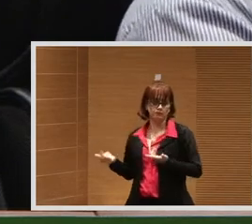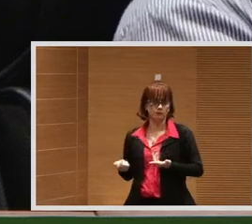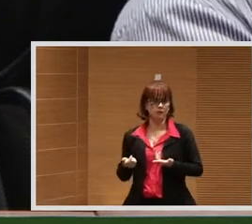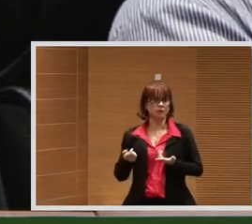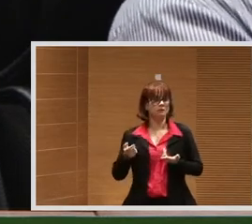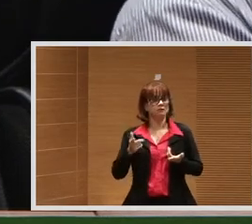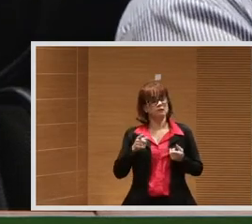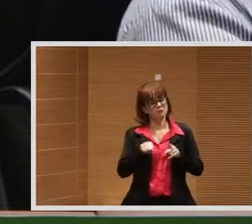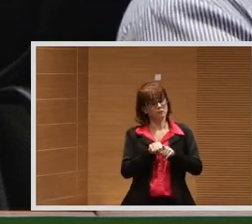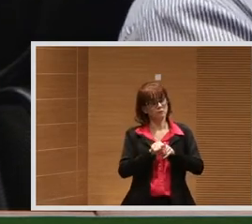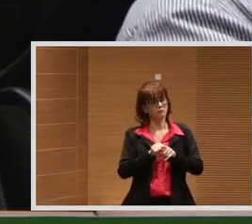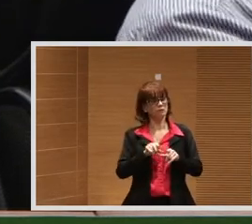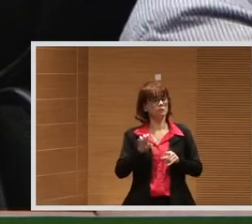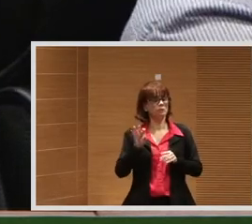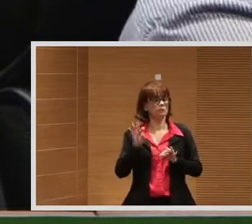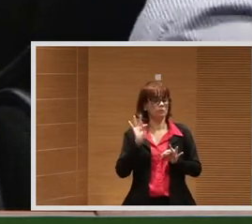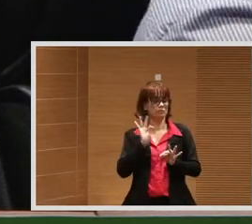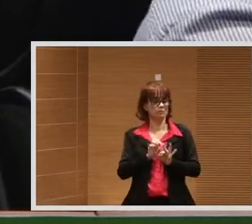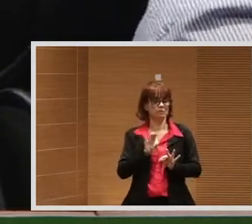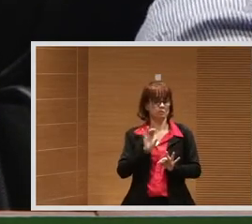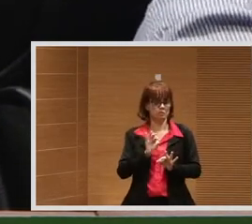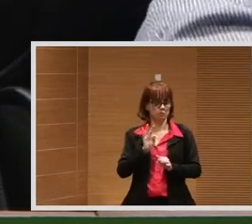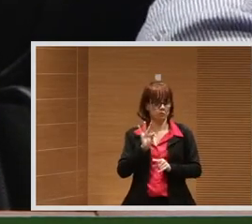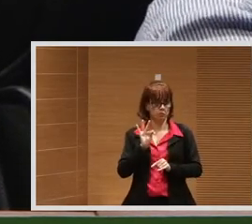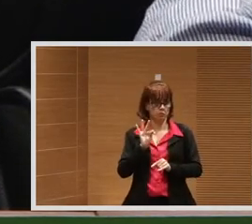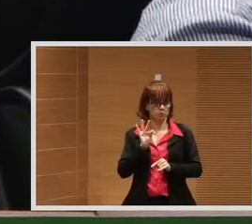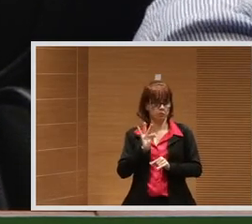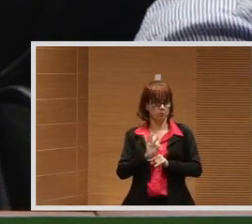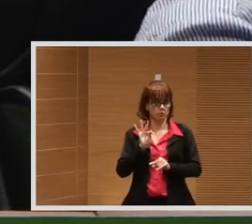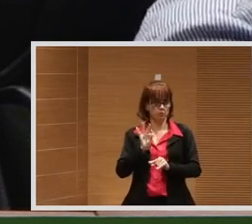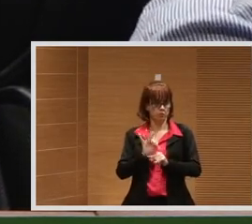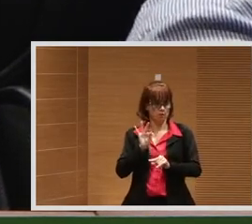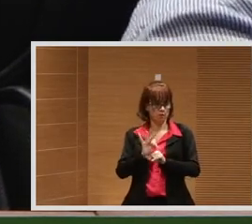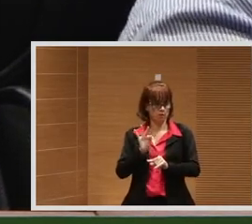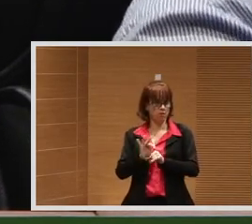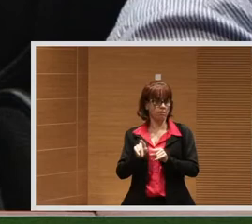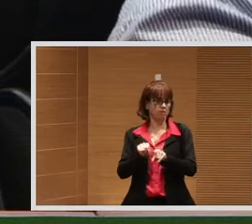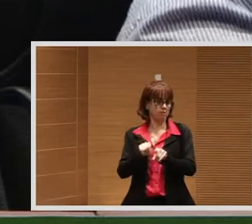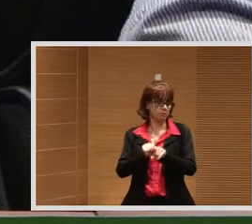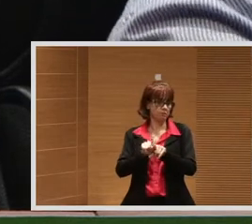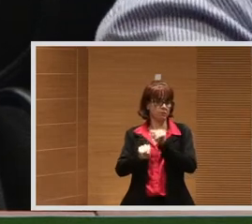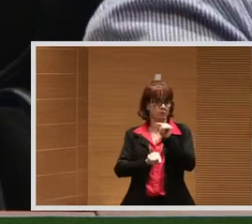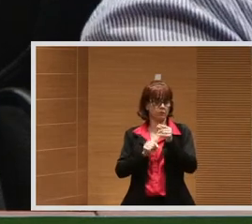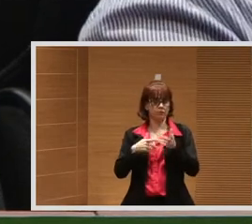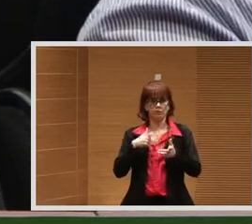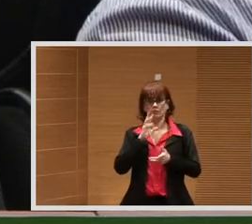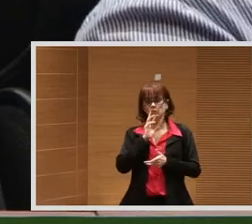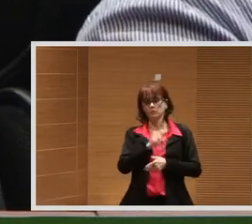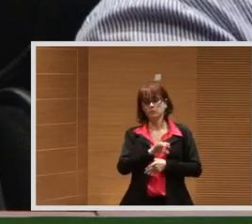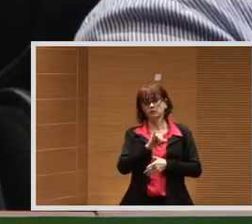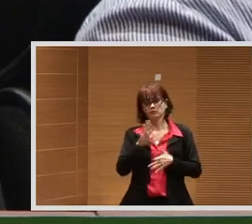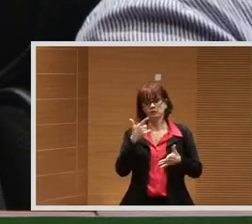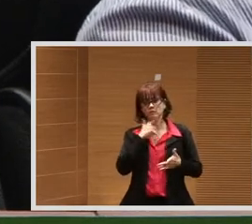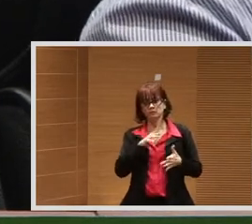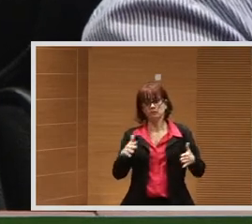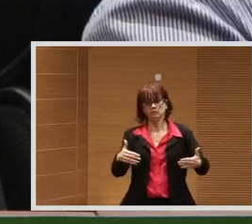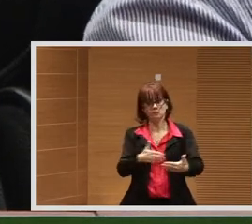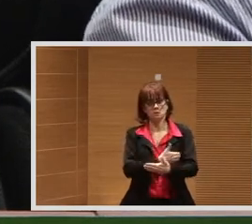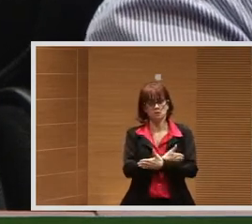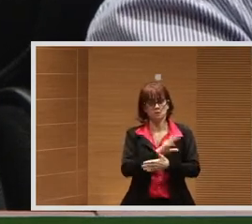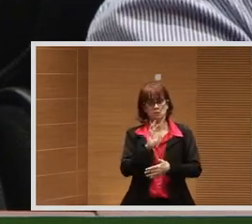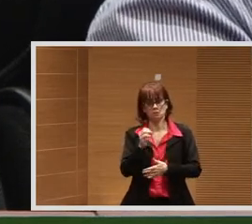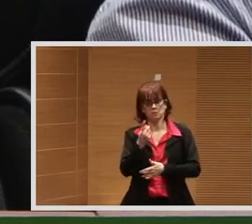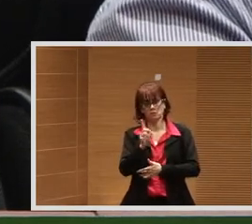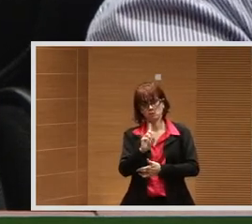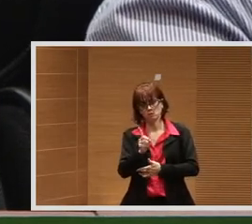Conselho Tutelar, do Judiciário, que determina a avaliação psiquiátrica para... Falando, não sou eu que vou responder se ela vai ser acolhida ou não. Né?